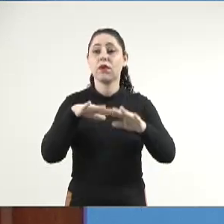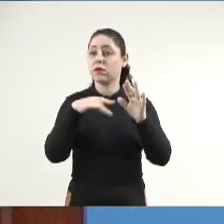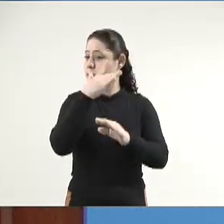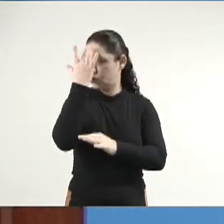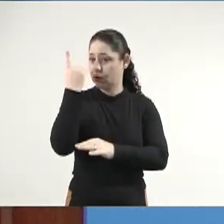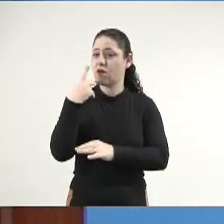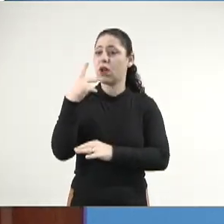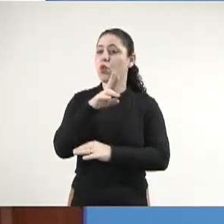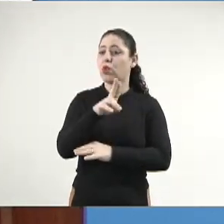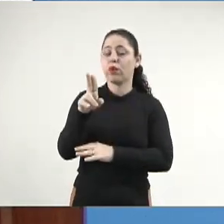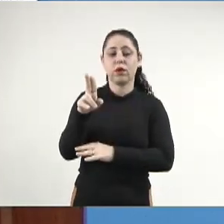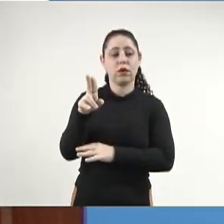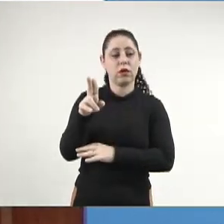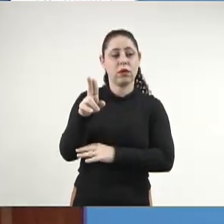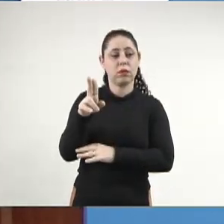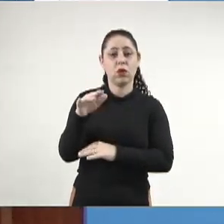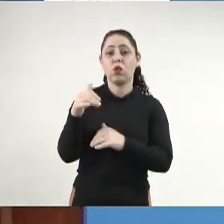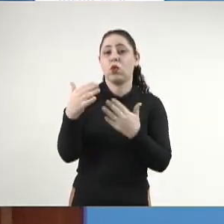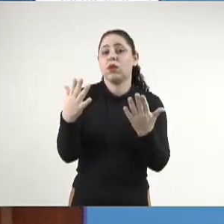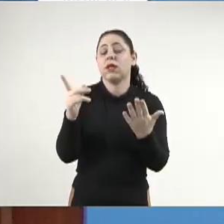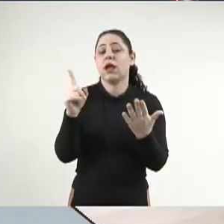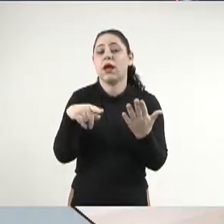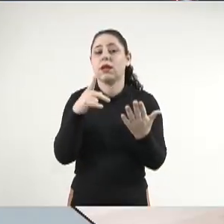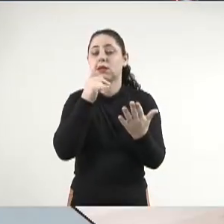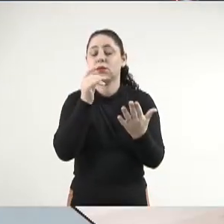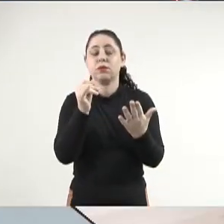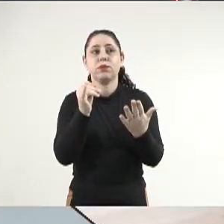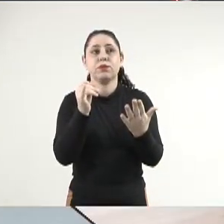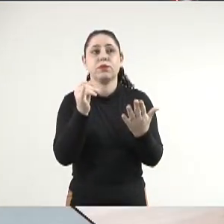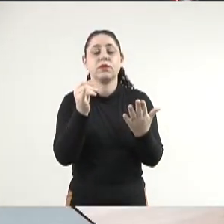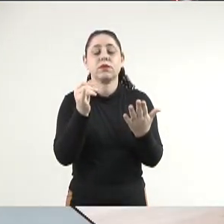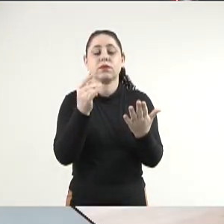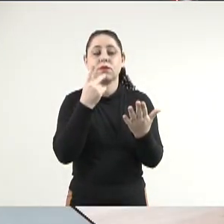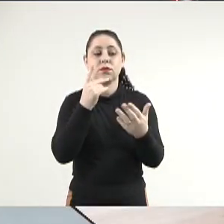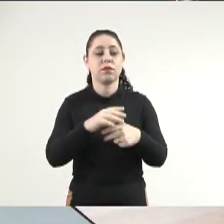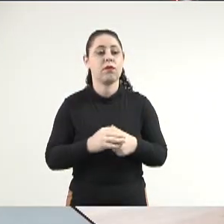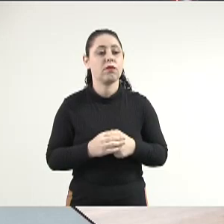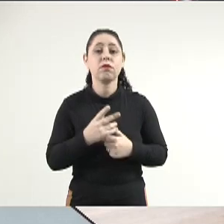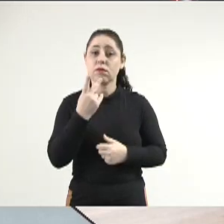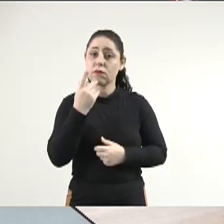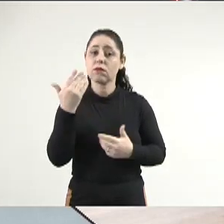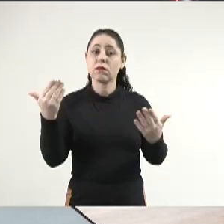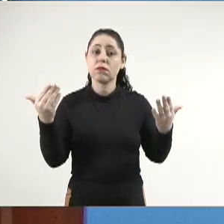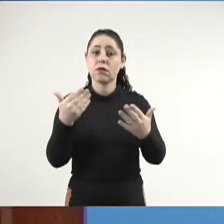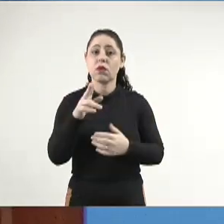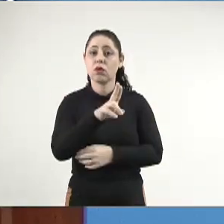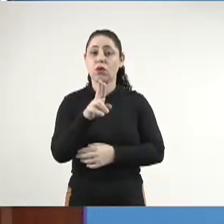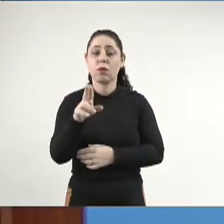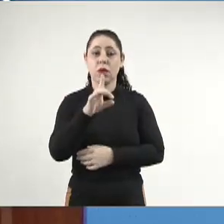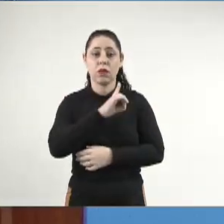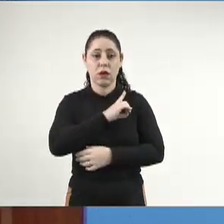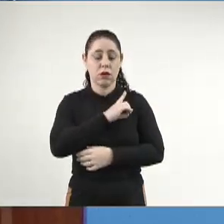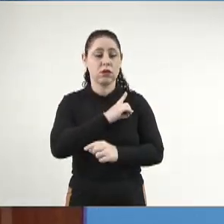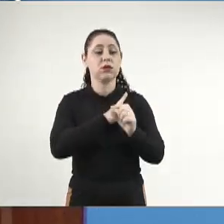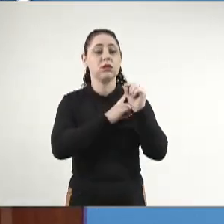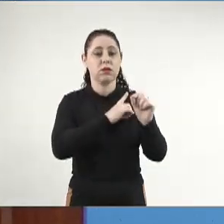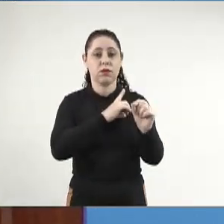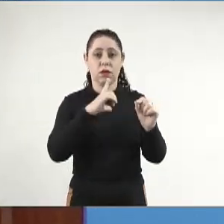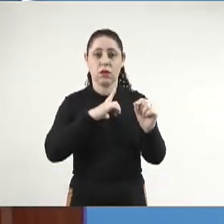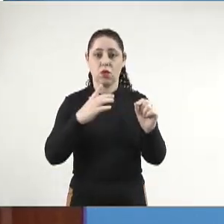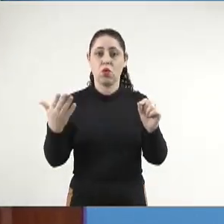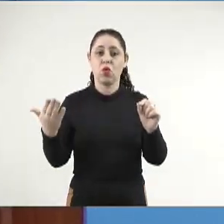falam o nome das pessoas quando é para tecer crítica, então eu quero aqui falar publicamente o nome do delegado que esteve